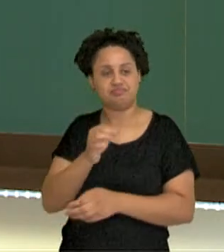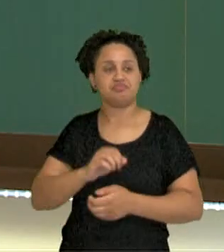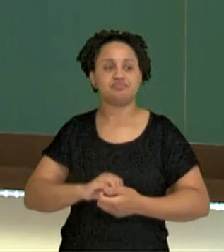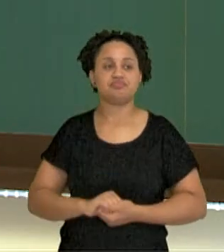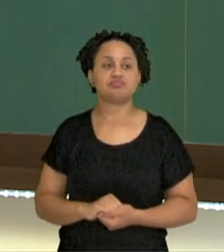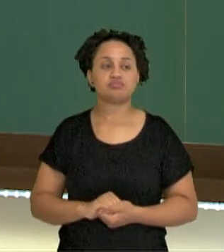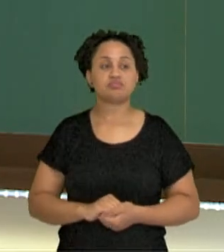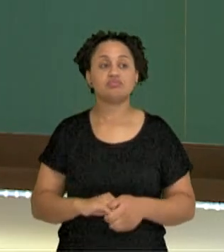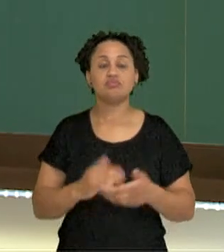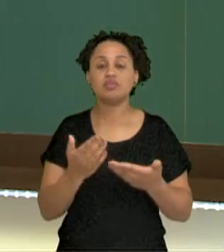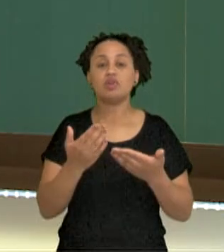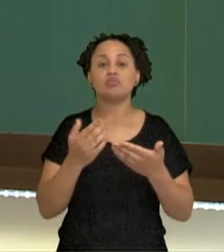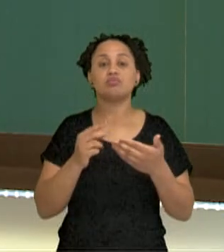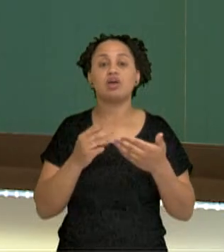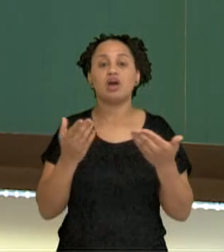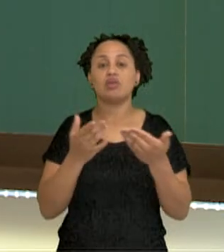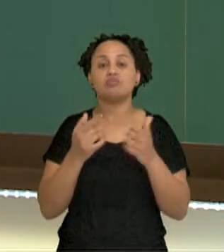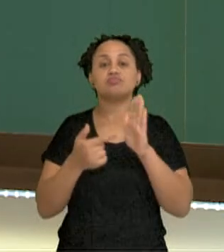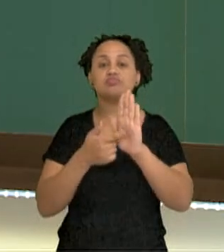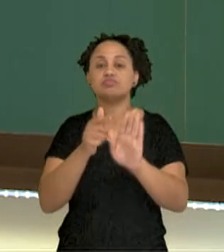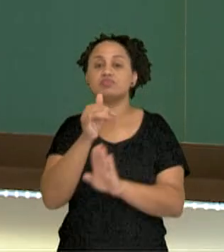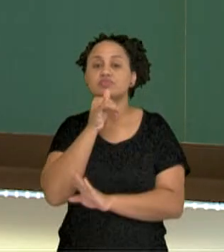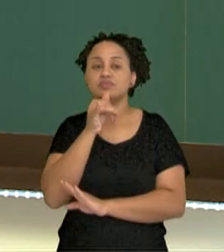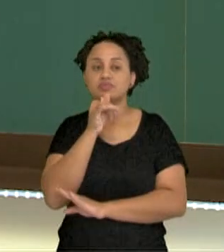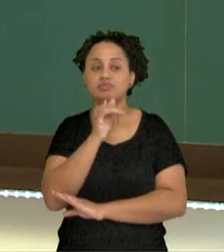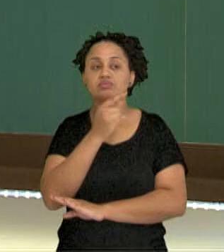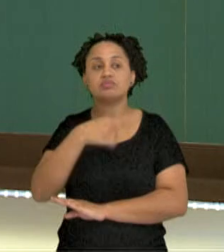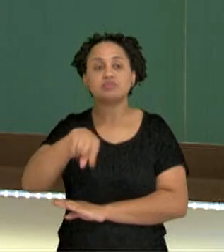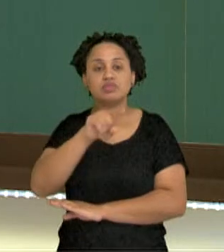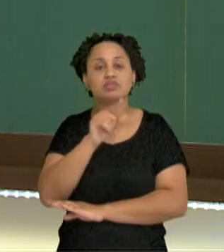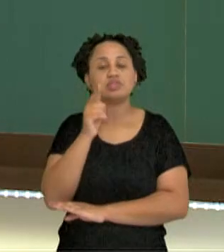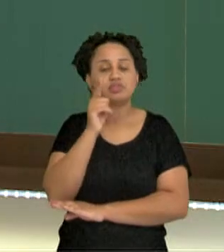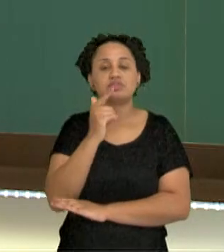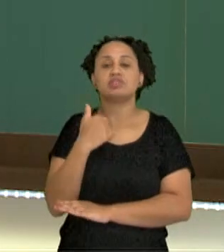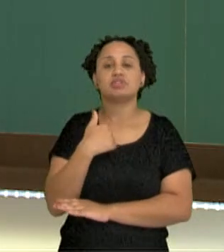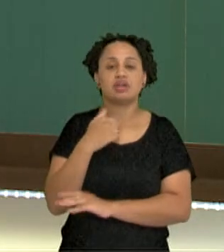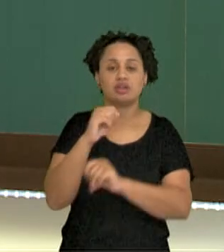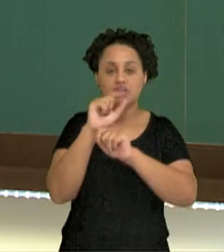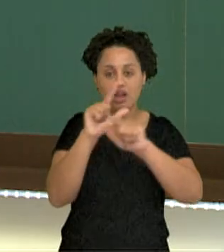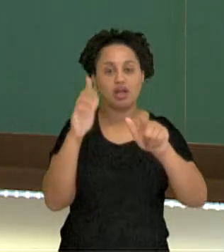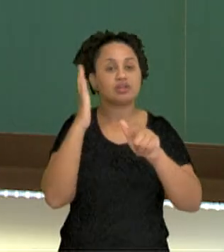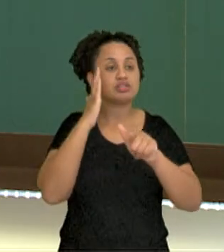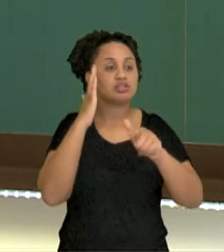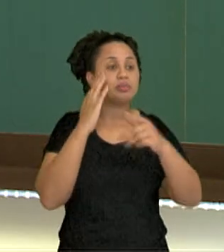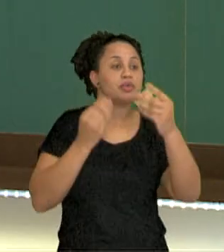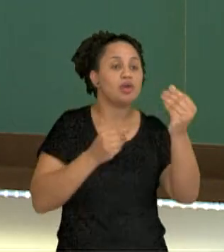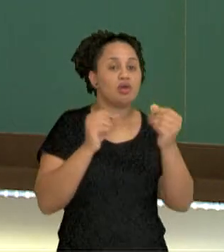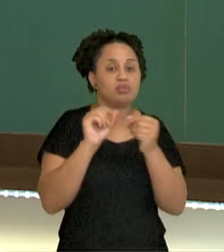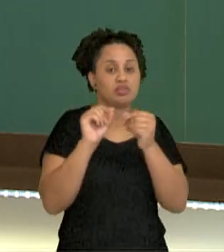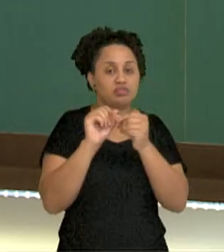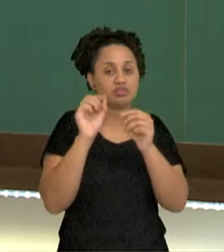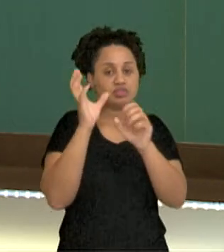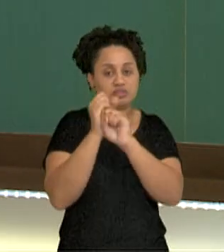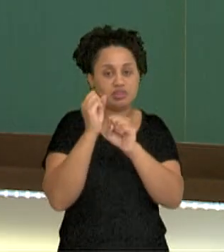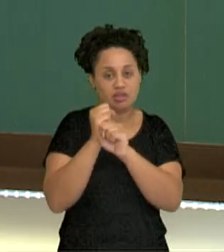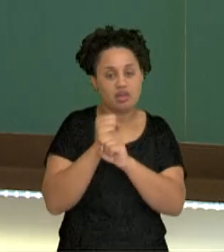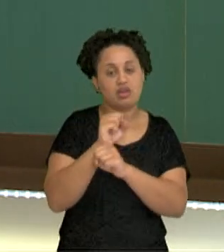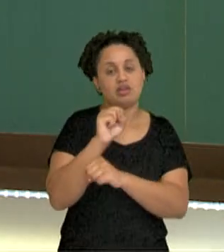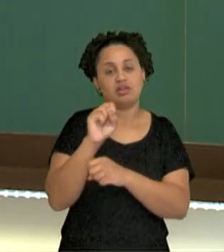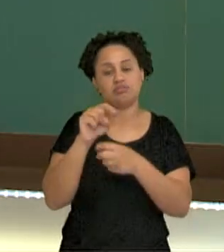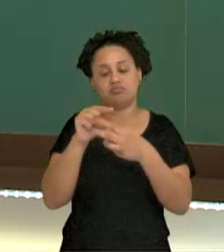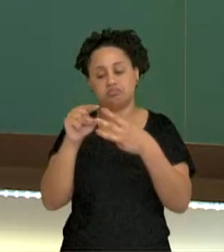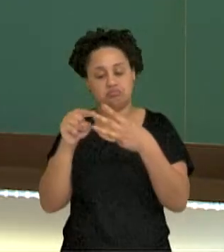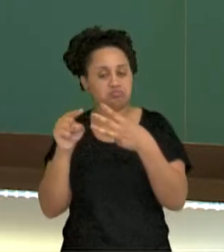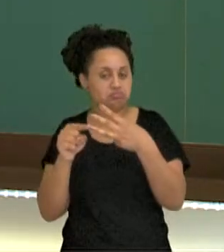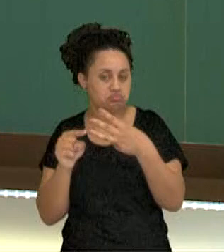Continuando, né? Eu trouxe um exemplo para que vocês marquem bem certinho aí os passos de como que a gente calcula, pode ser seno, cosseno ou